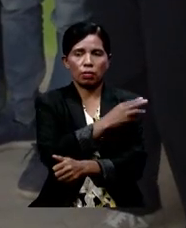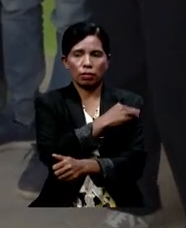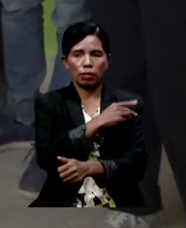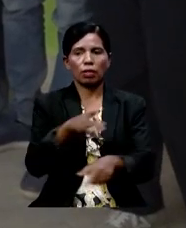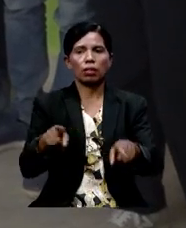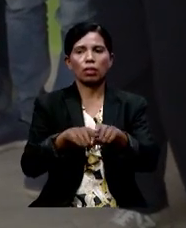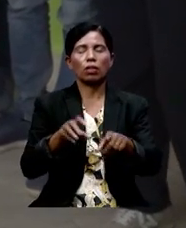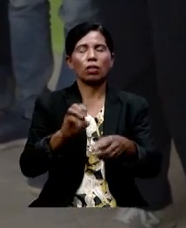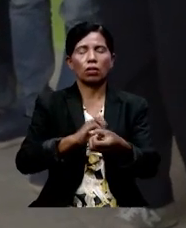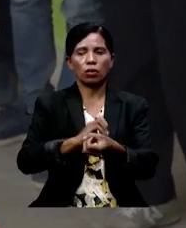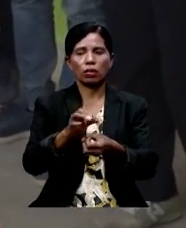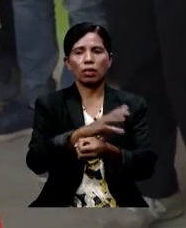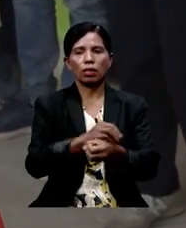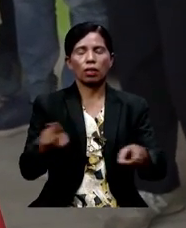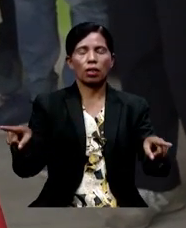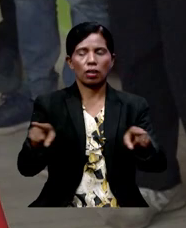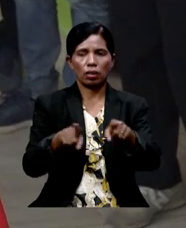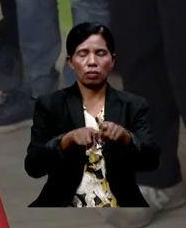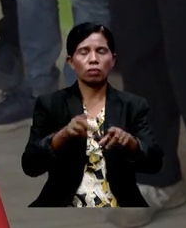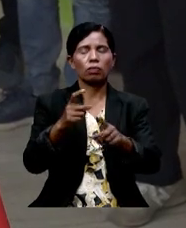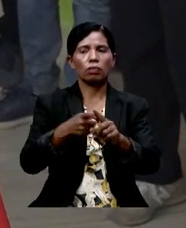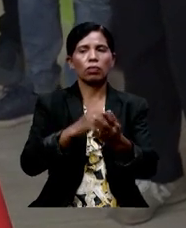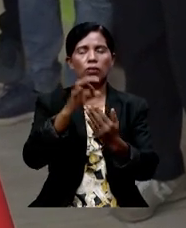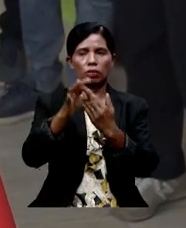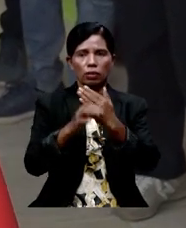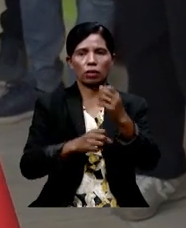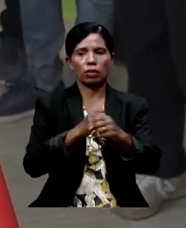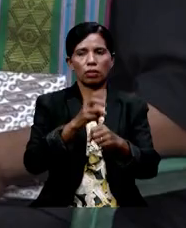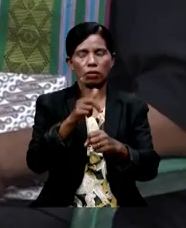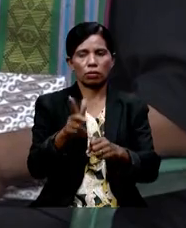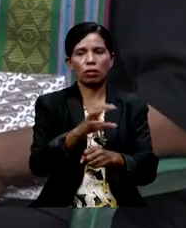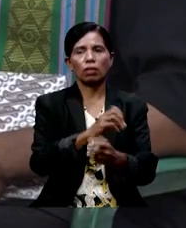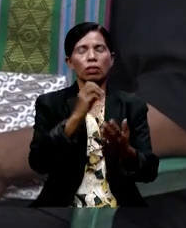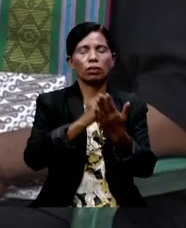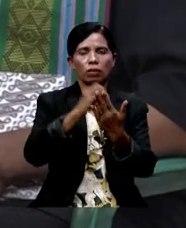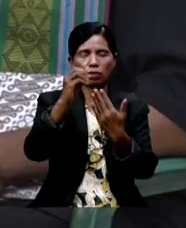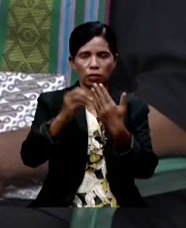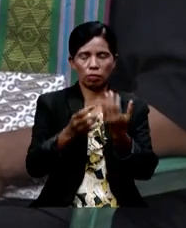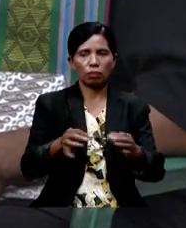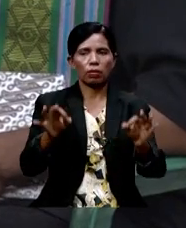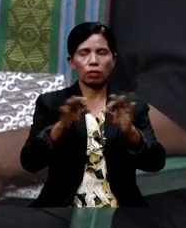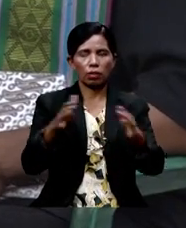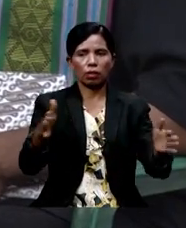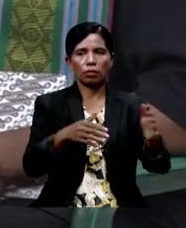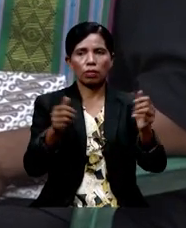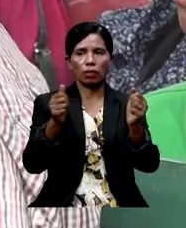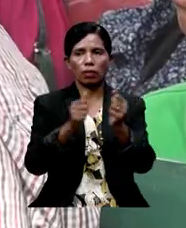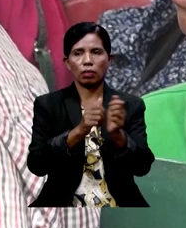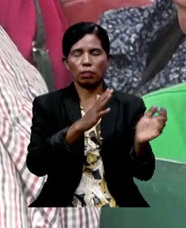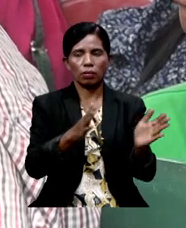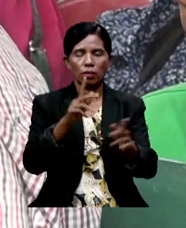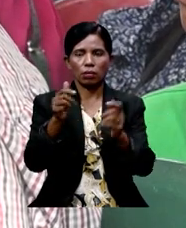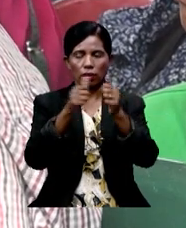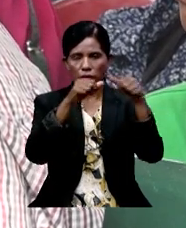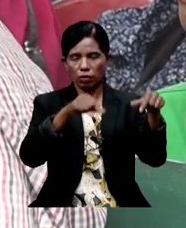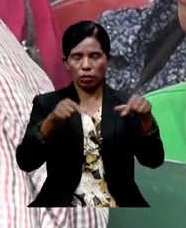dar organização ida ne be hari ia fulan julho tinang riurasan rasin lima. O objetivo principal atu halibur hamutu ko promove emho